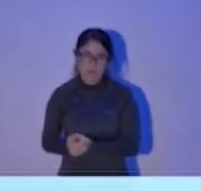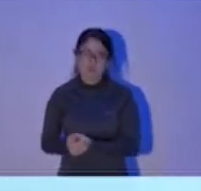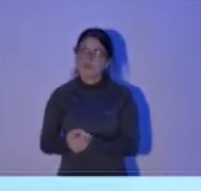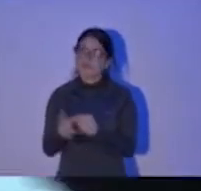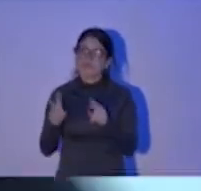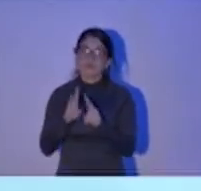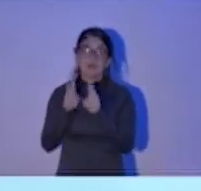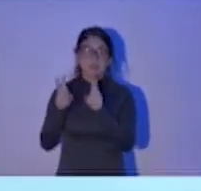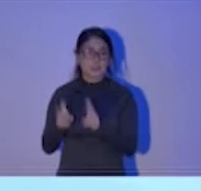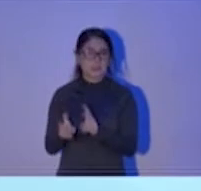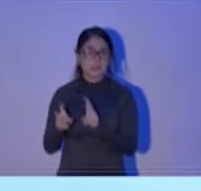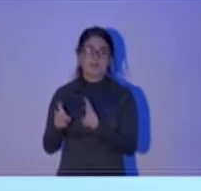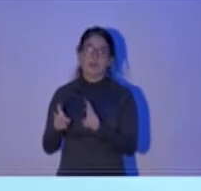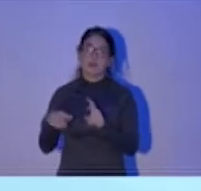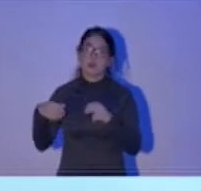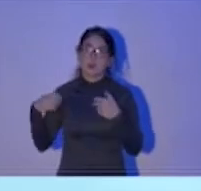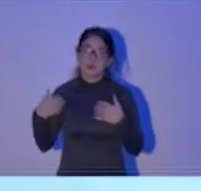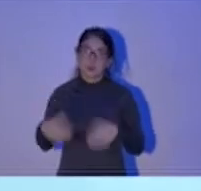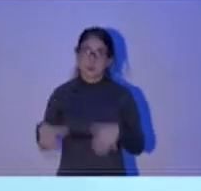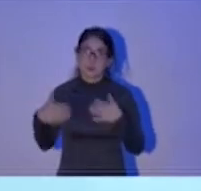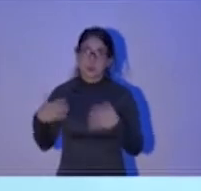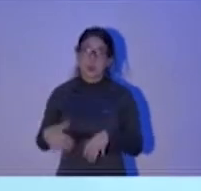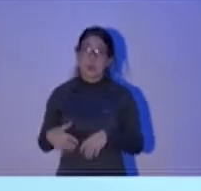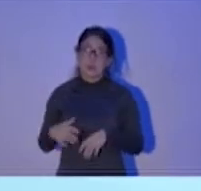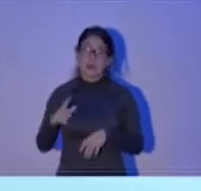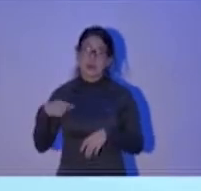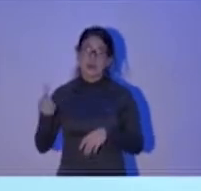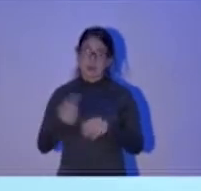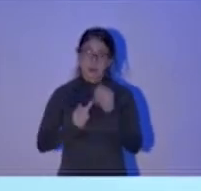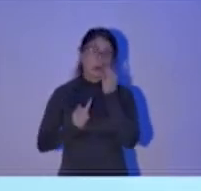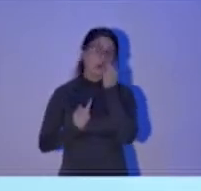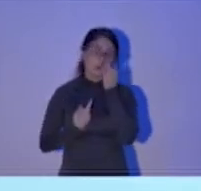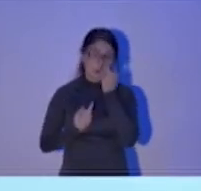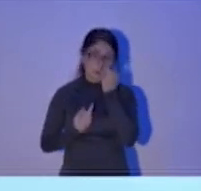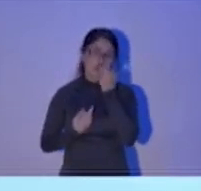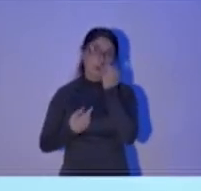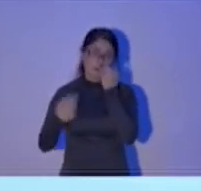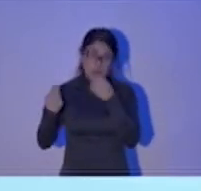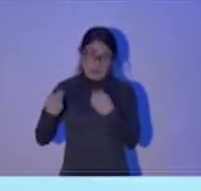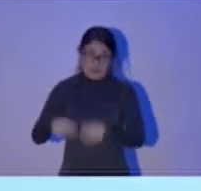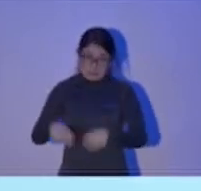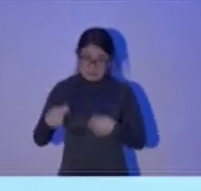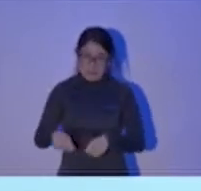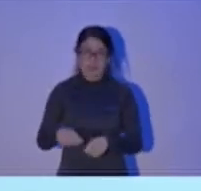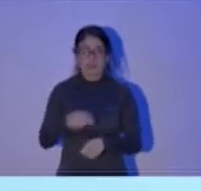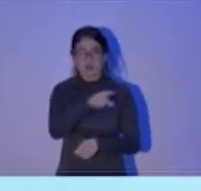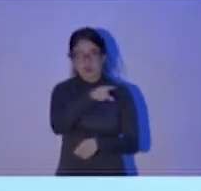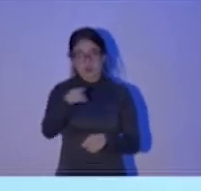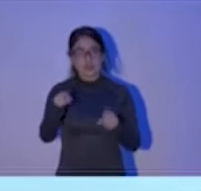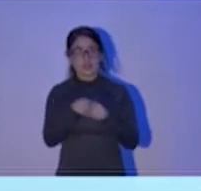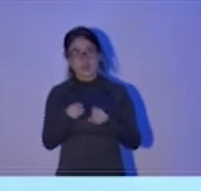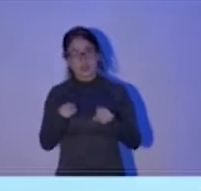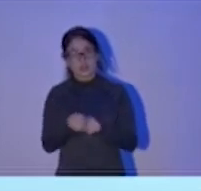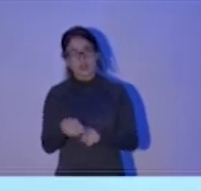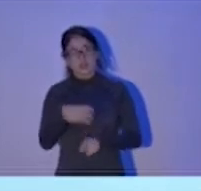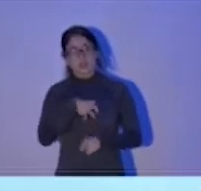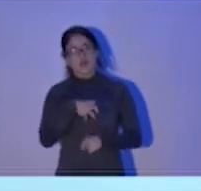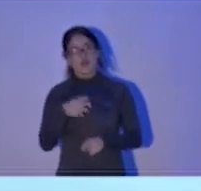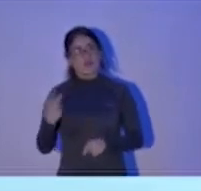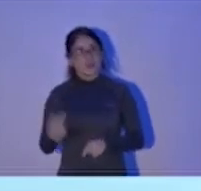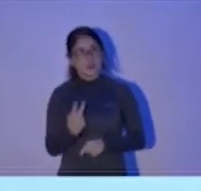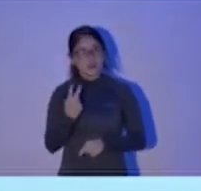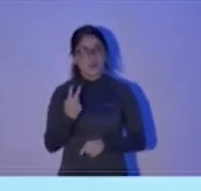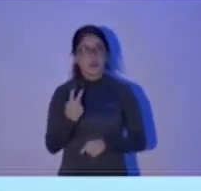que é muito caro a vocês e é muito caro para nós também, de tal sorte que vocês possam se sentir valorizados efetivamente na função